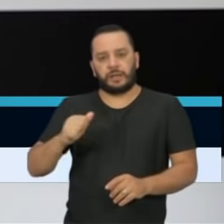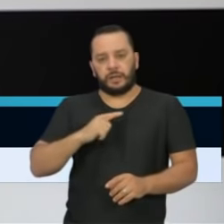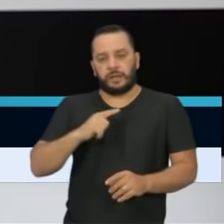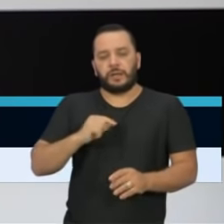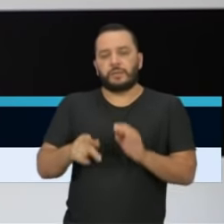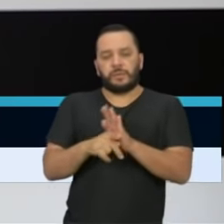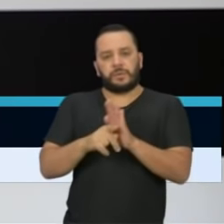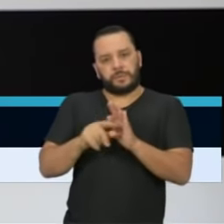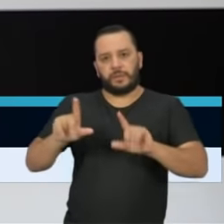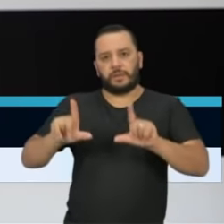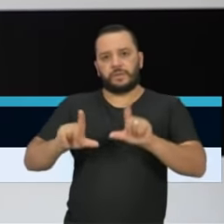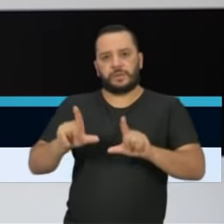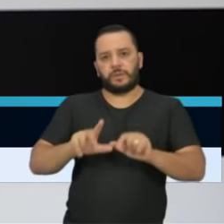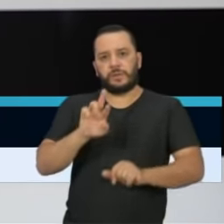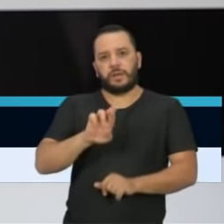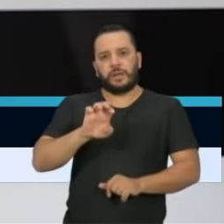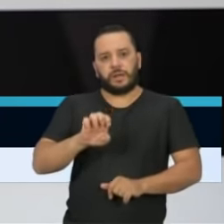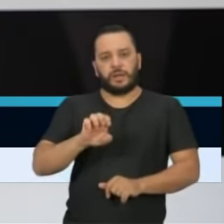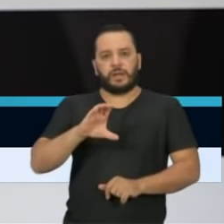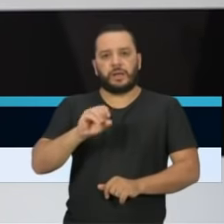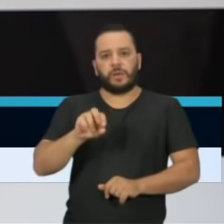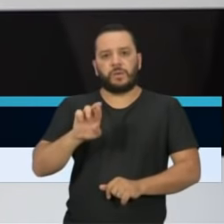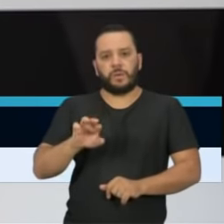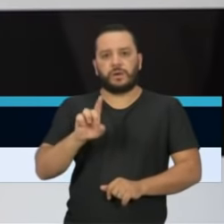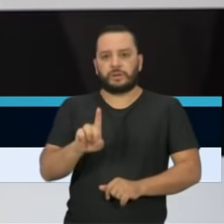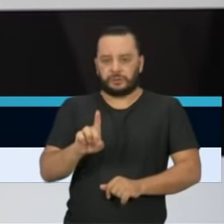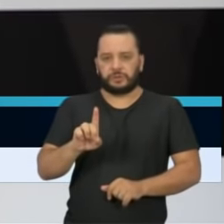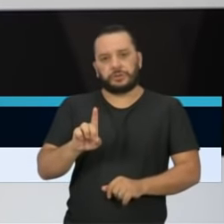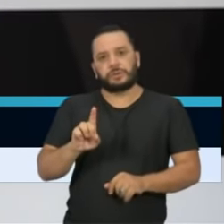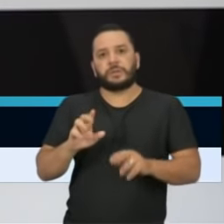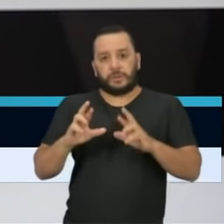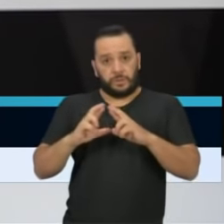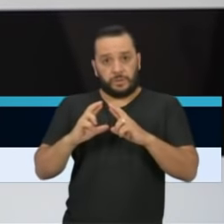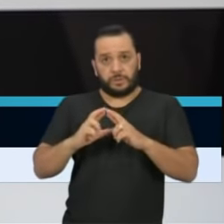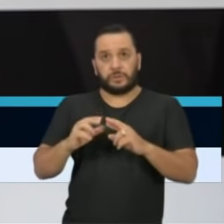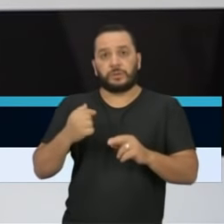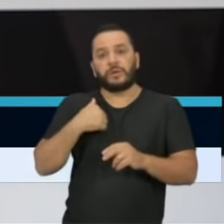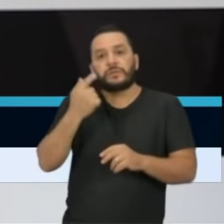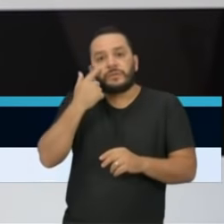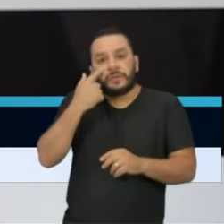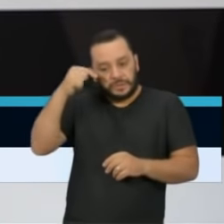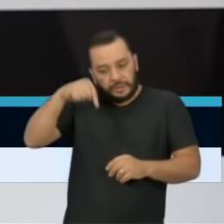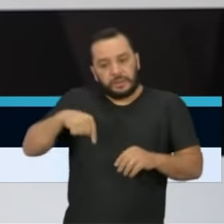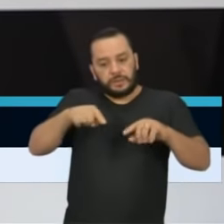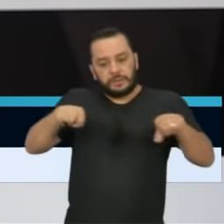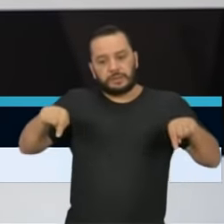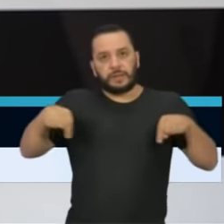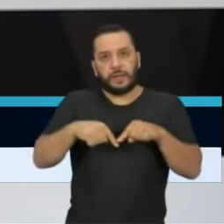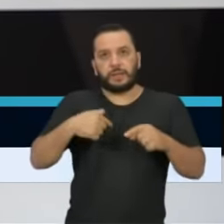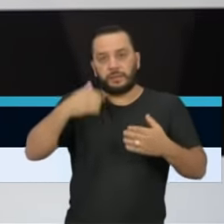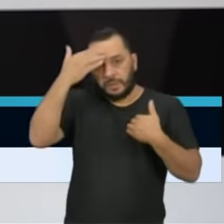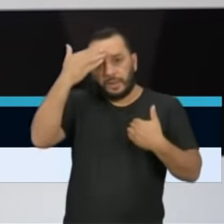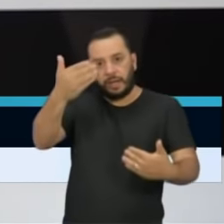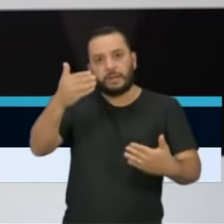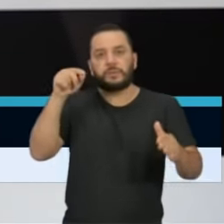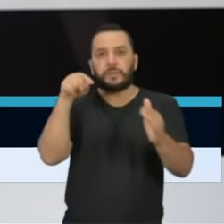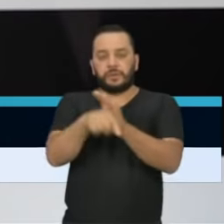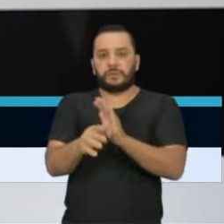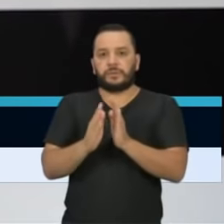Record. Angélica, boa tarde. Nós estamos acompanhando você aqui desta outra sala. Muito obrigado pela presença. Sua pergunta, por